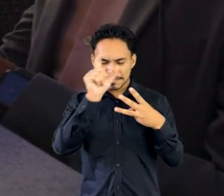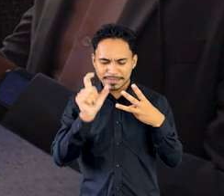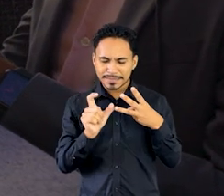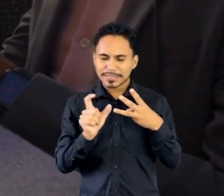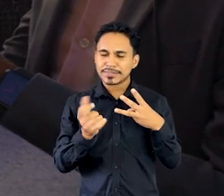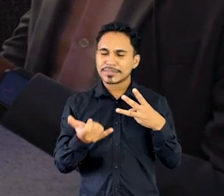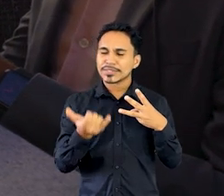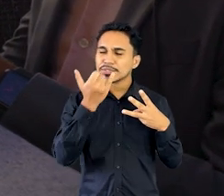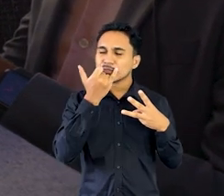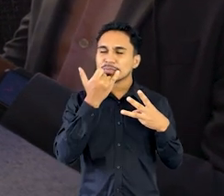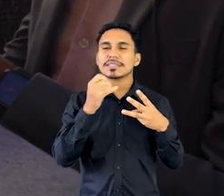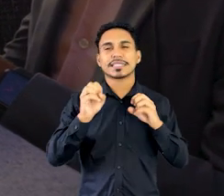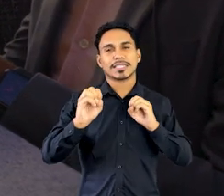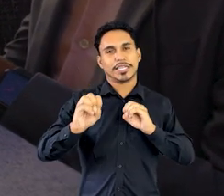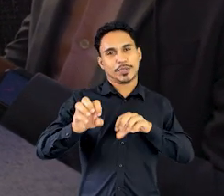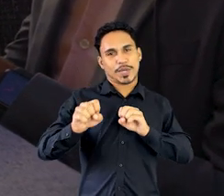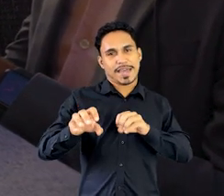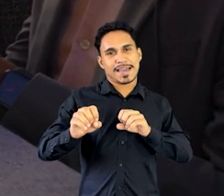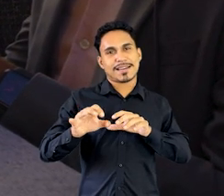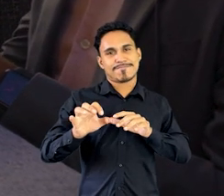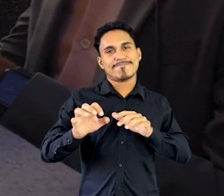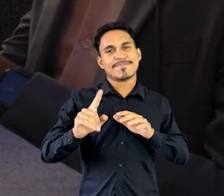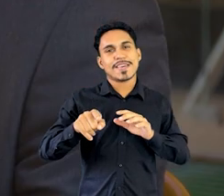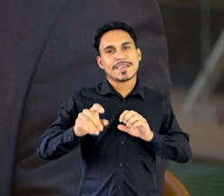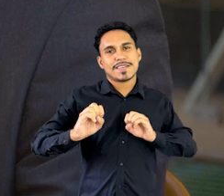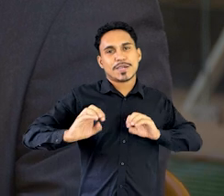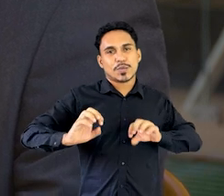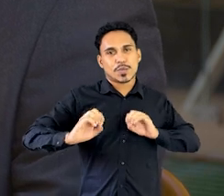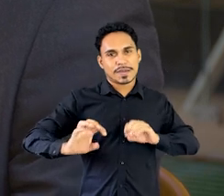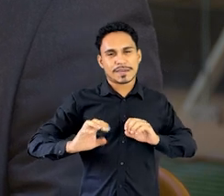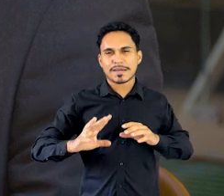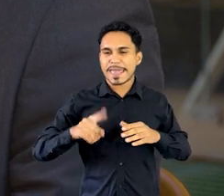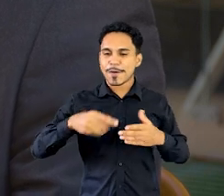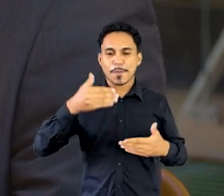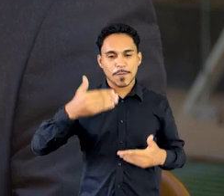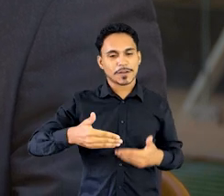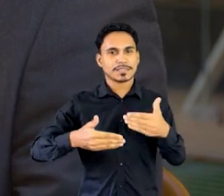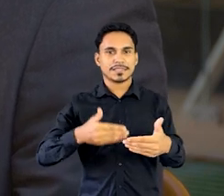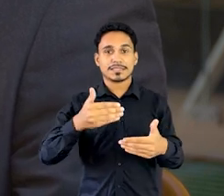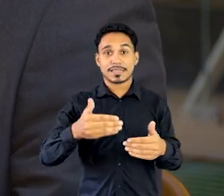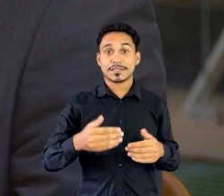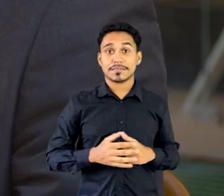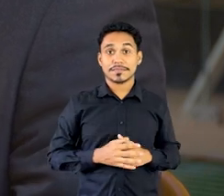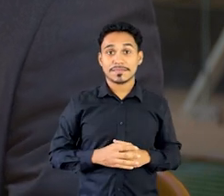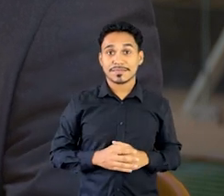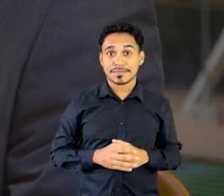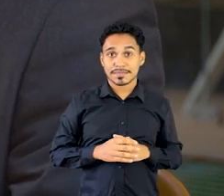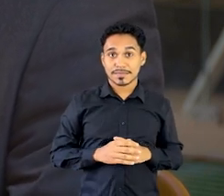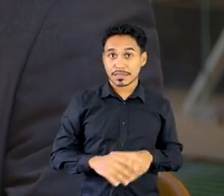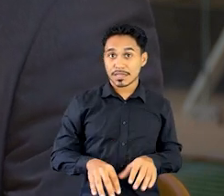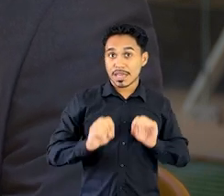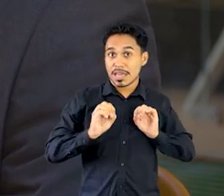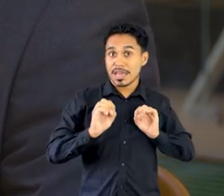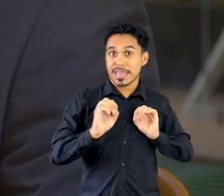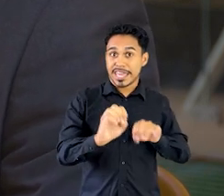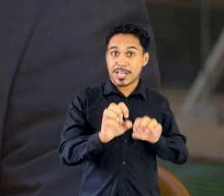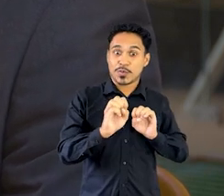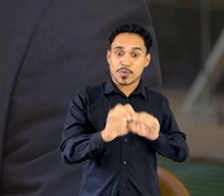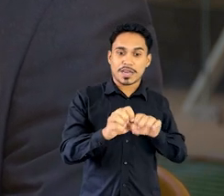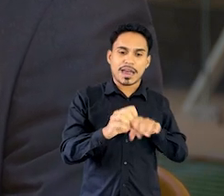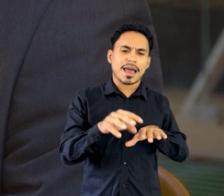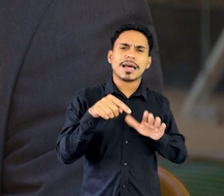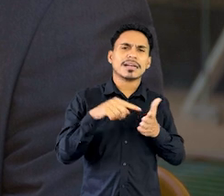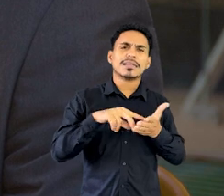a nossa terceira palavra que acabou de escapar da minha M educar que é o educar educar e quando a gente tá falando do educar em